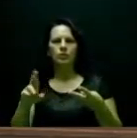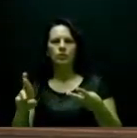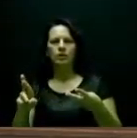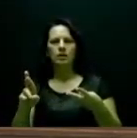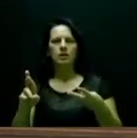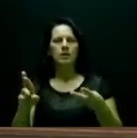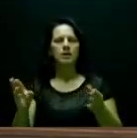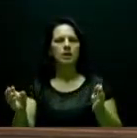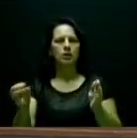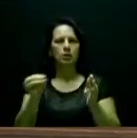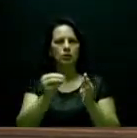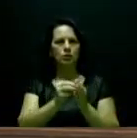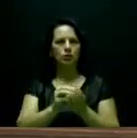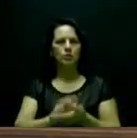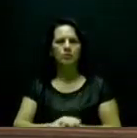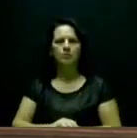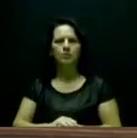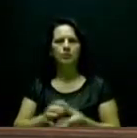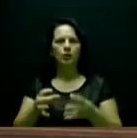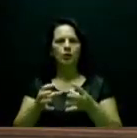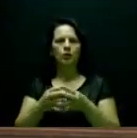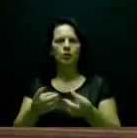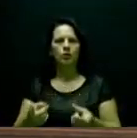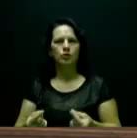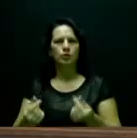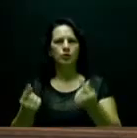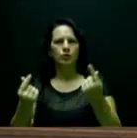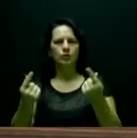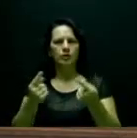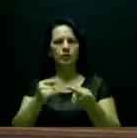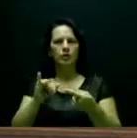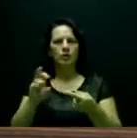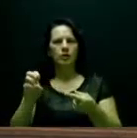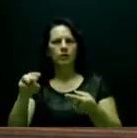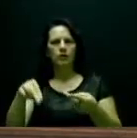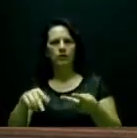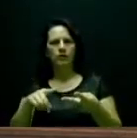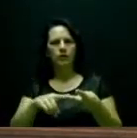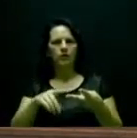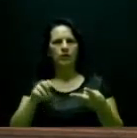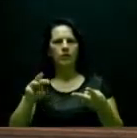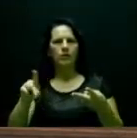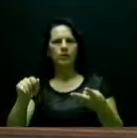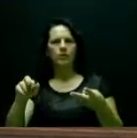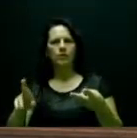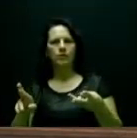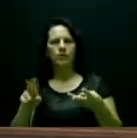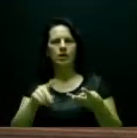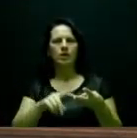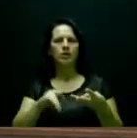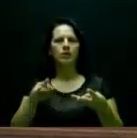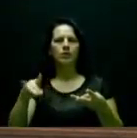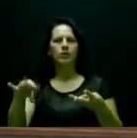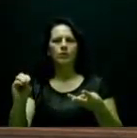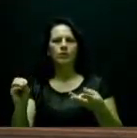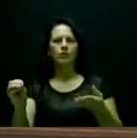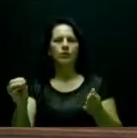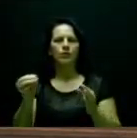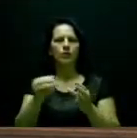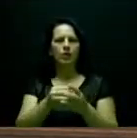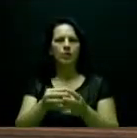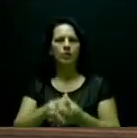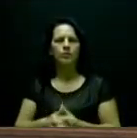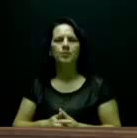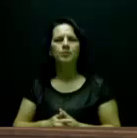Silva Nascimento, membro. Comissão de Finanças e Orçamento, Ivan da Silva, presidente. Wagner Moura dos Santos, vice-presidente. Fábio Moura dos Santos,